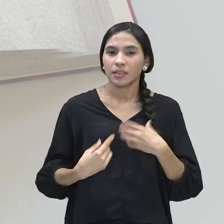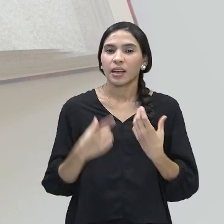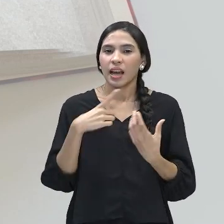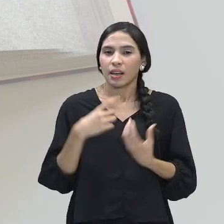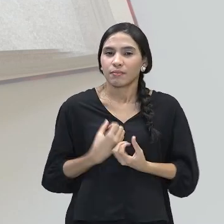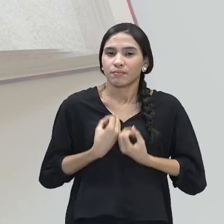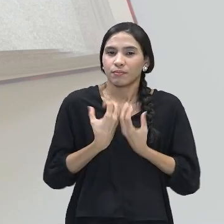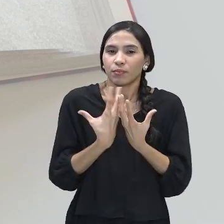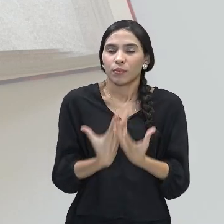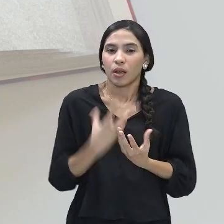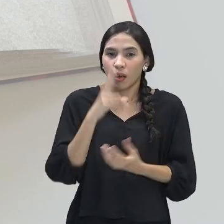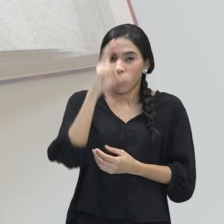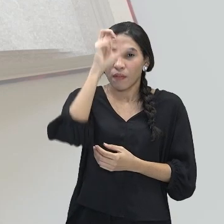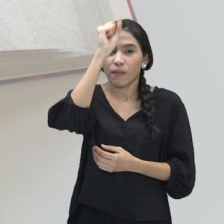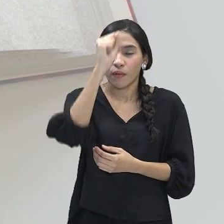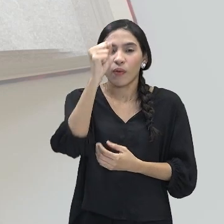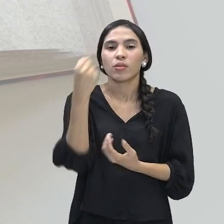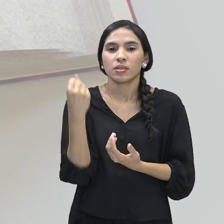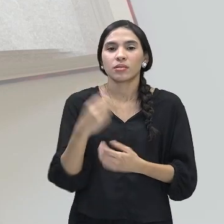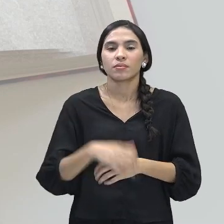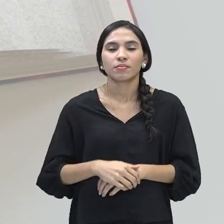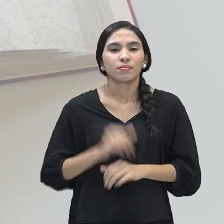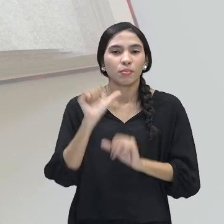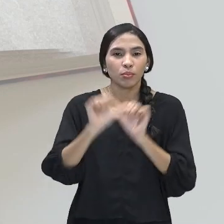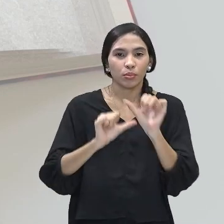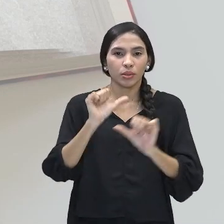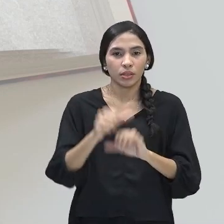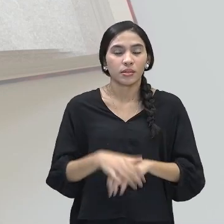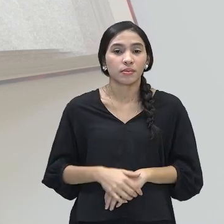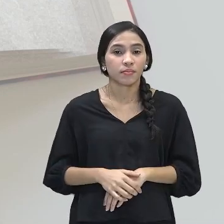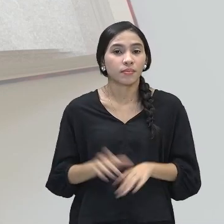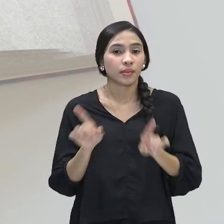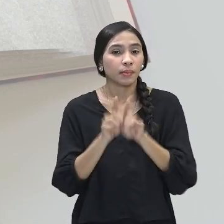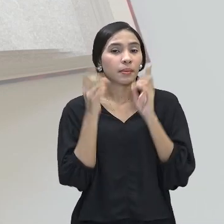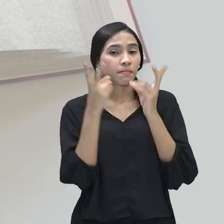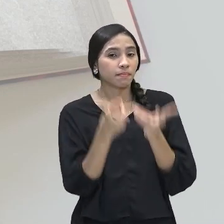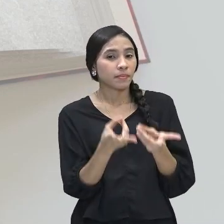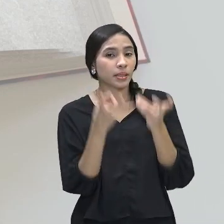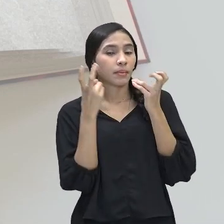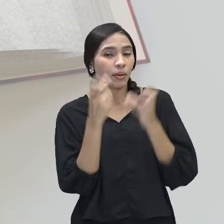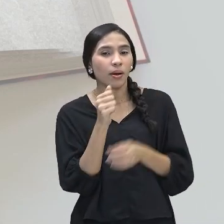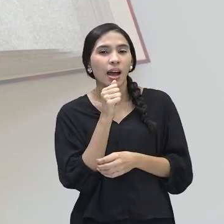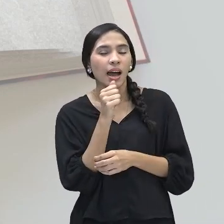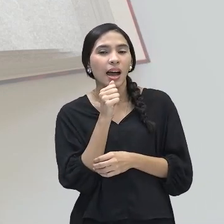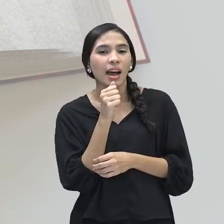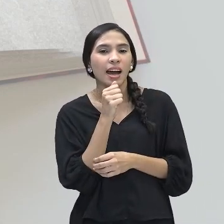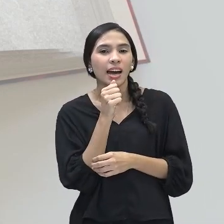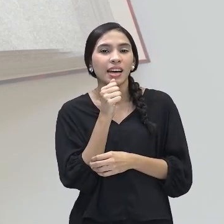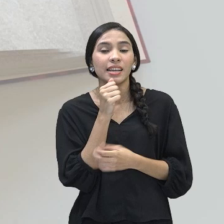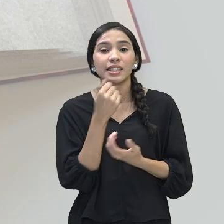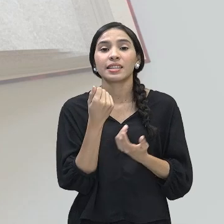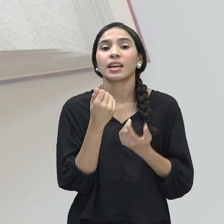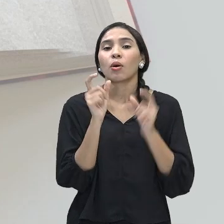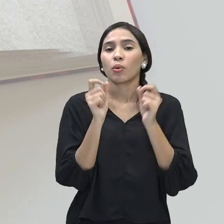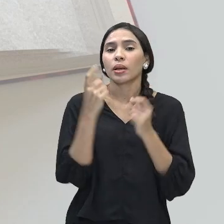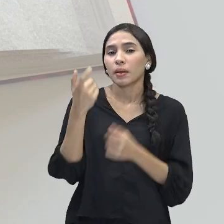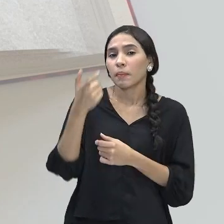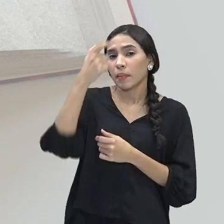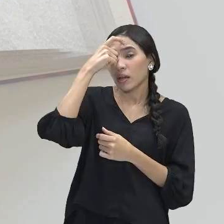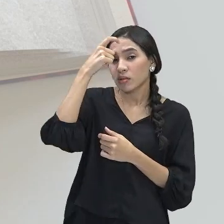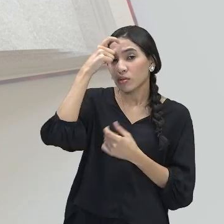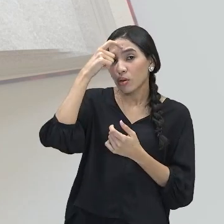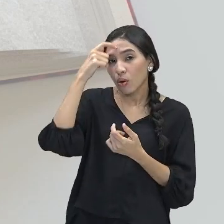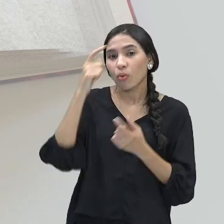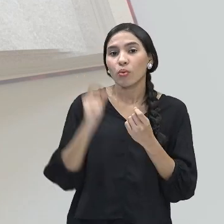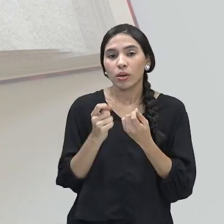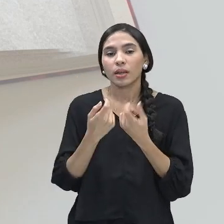movimentos erguendo-a sempre em transição. Ela notou que ainda não adormecera, pensou que ainda haveria de